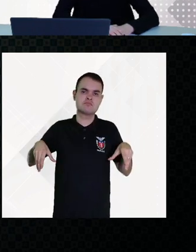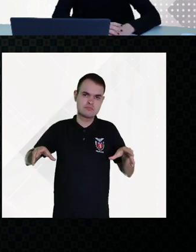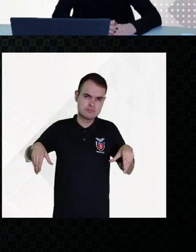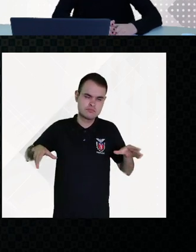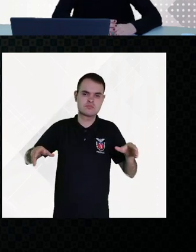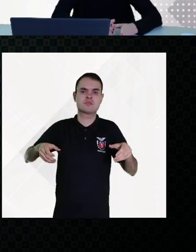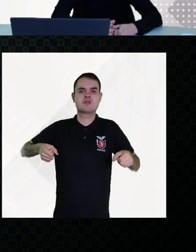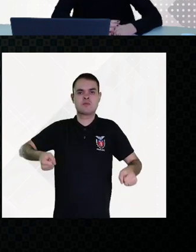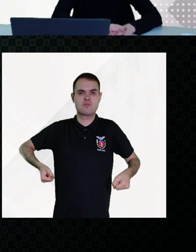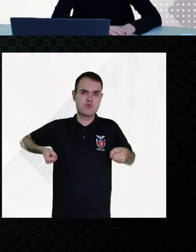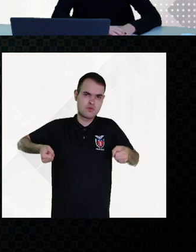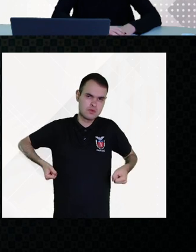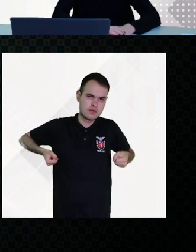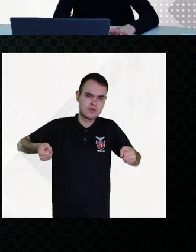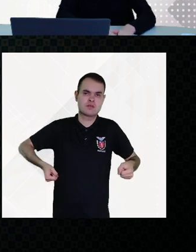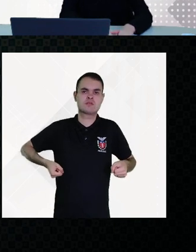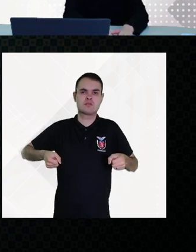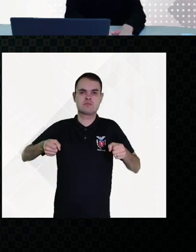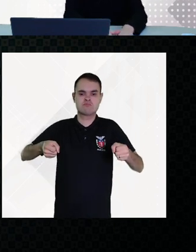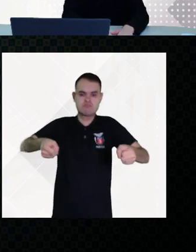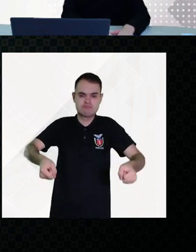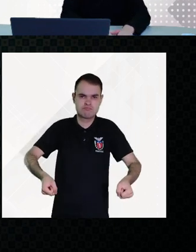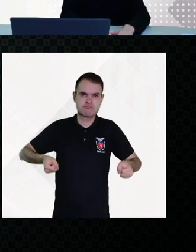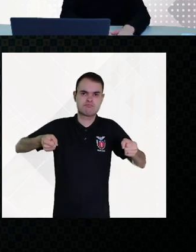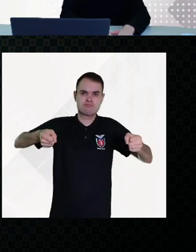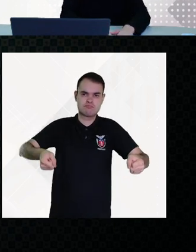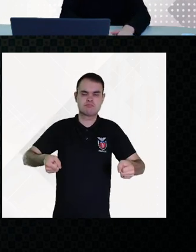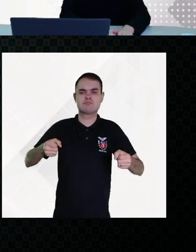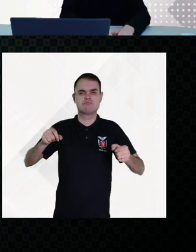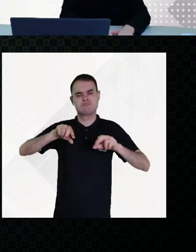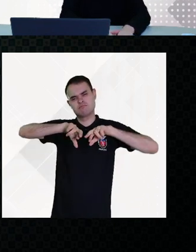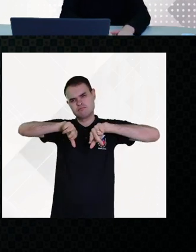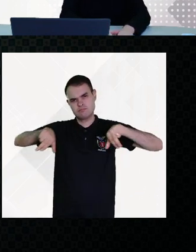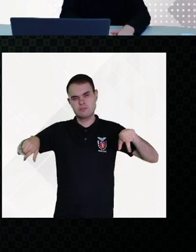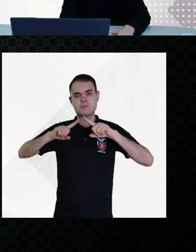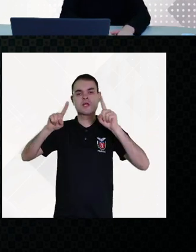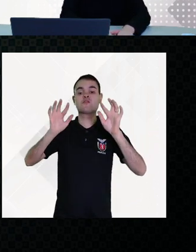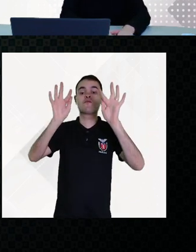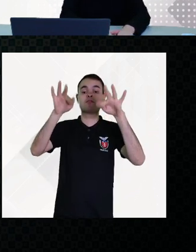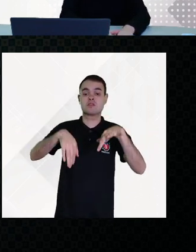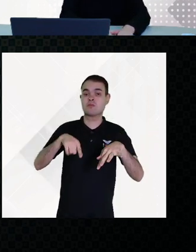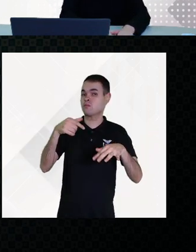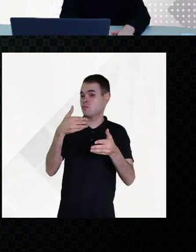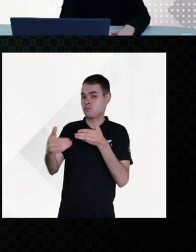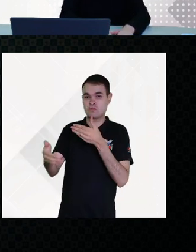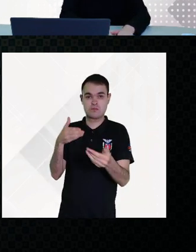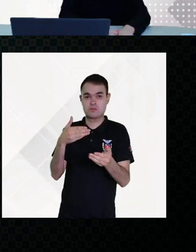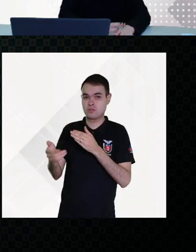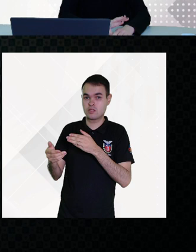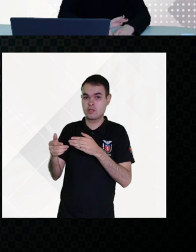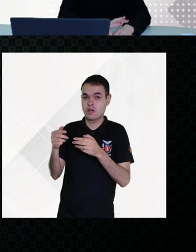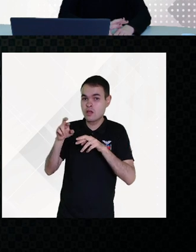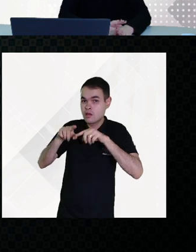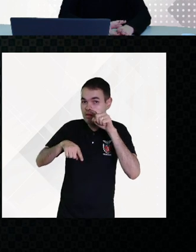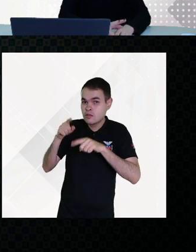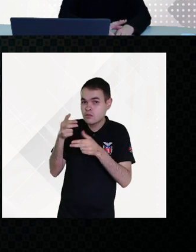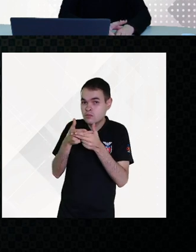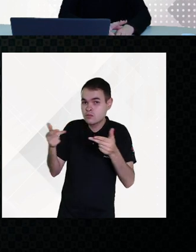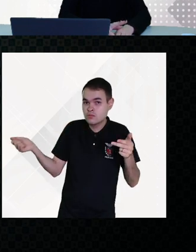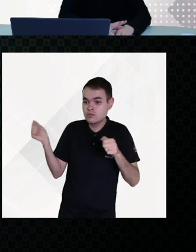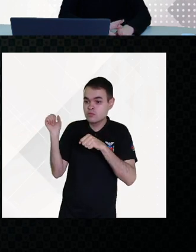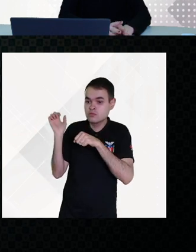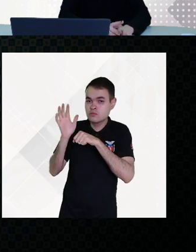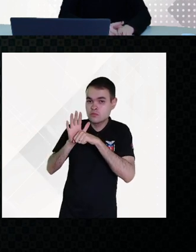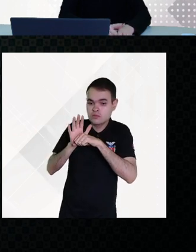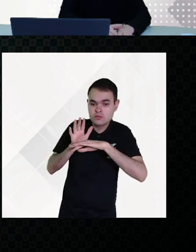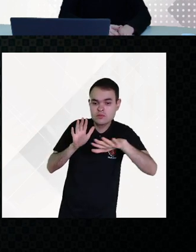muletas, andador, enfim. Mas o que a gente quer no final? Quando a gente coloca qualquer recurso de tecnologia assistiva? Autonomia,